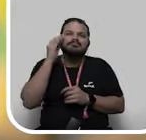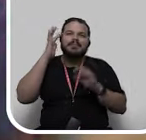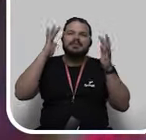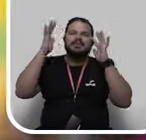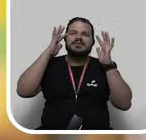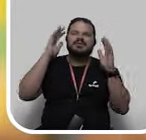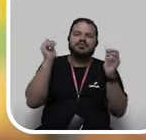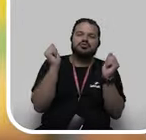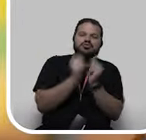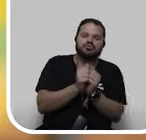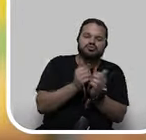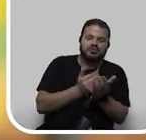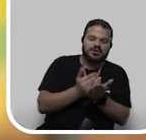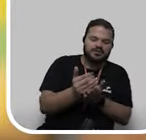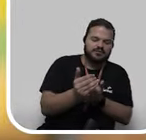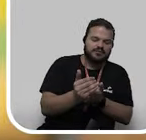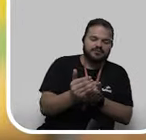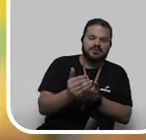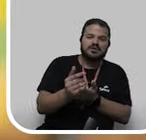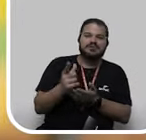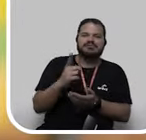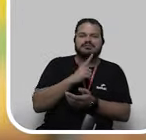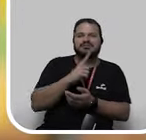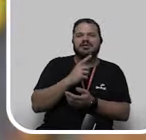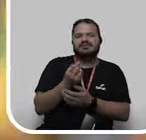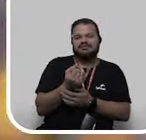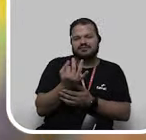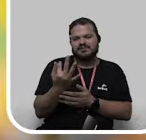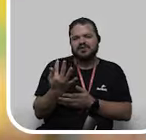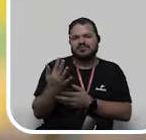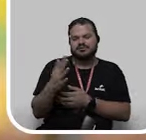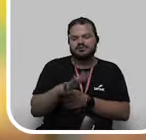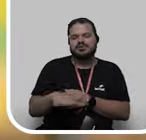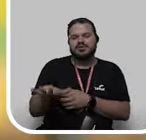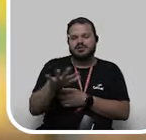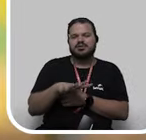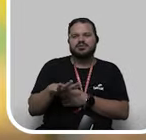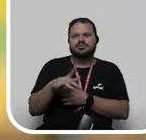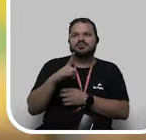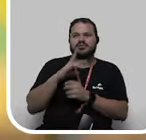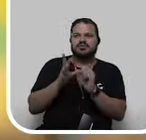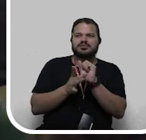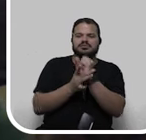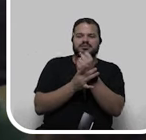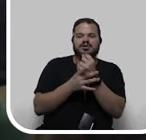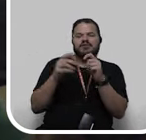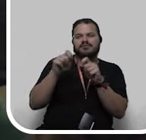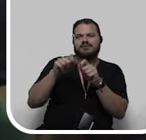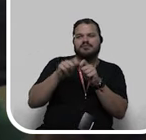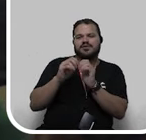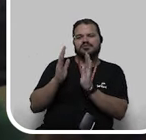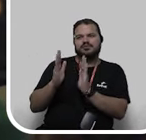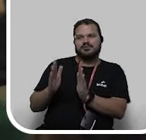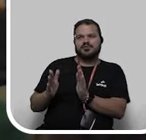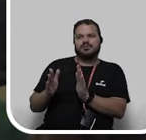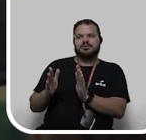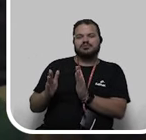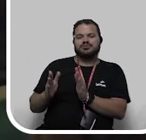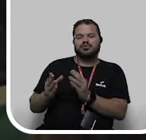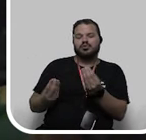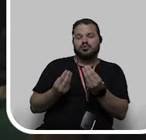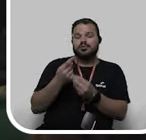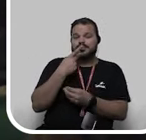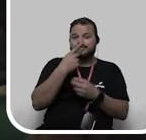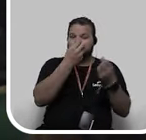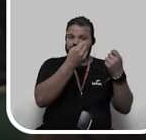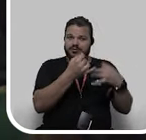frente onde eu posso atuar. E tem muito espaço. A segurança, ela faz parte, e como o Jefferson falou,